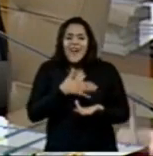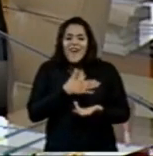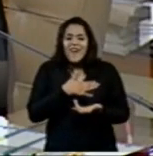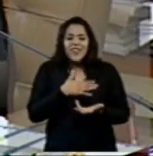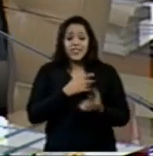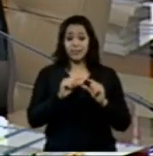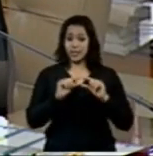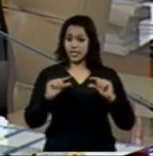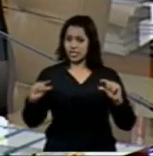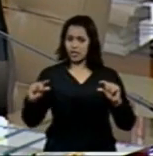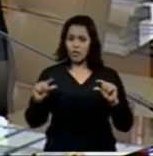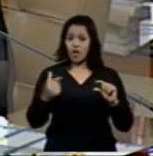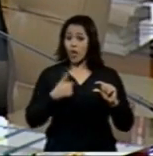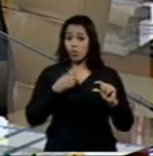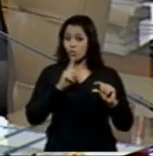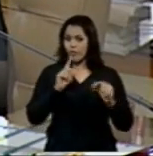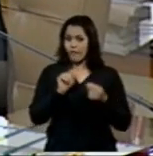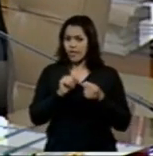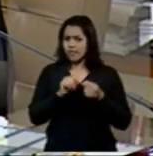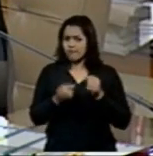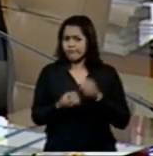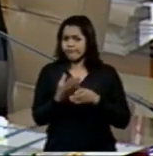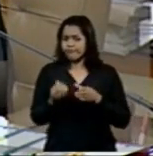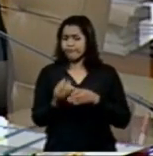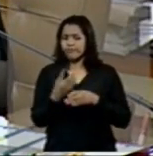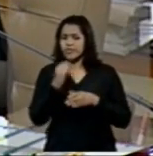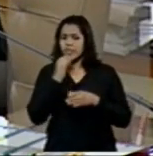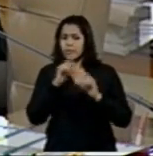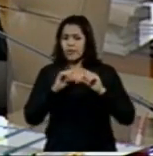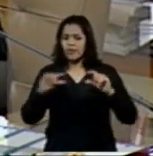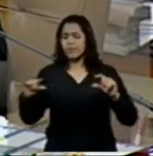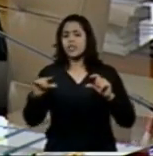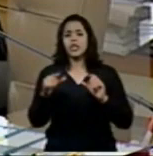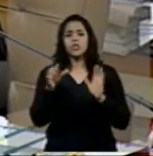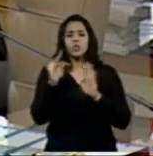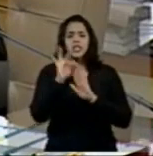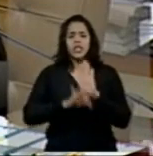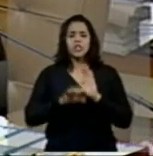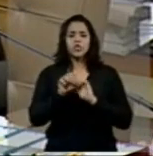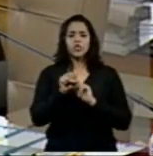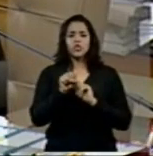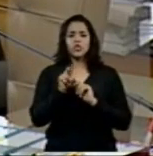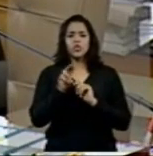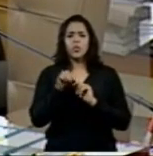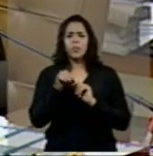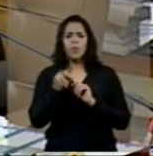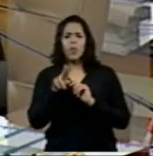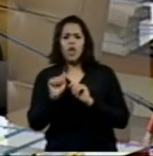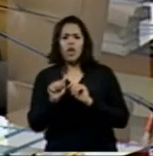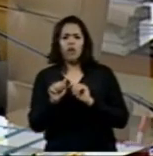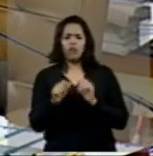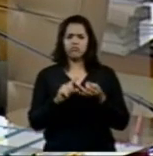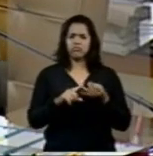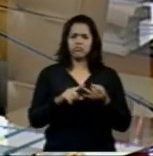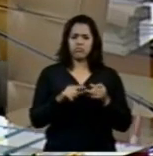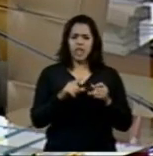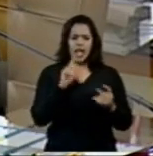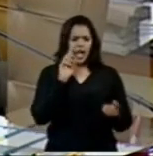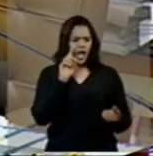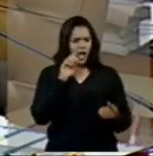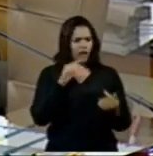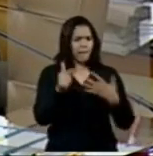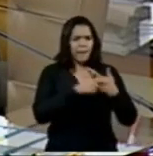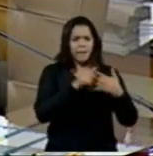e não participei dessa formulação dos enunciados de súmula do TST, atividade meio, atividade fim. São conceitos abertos,